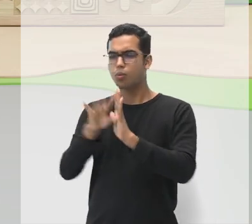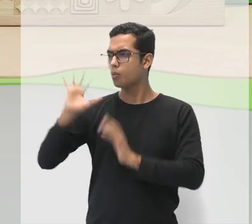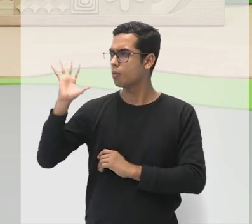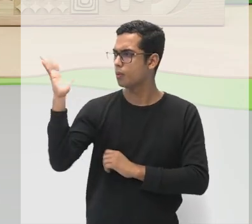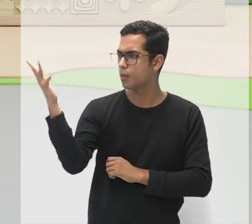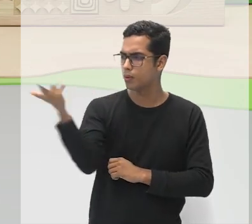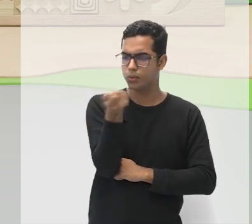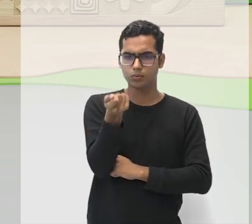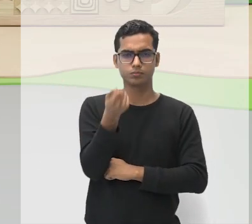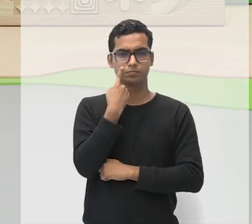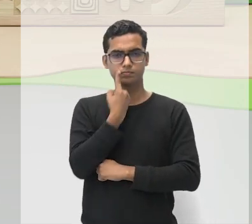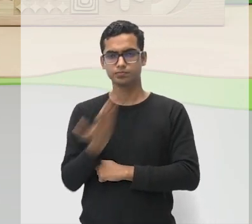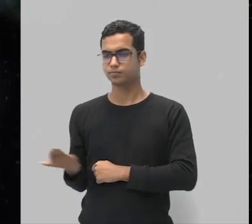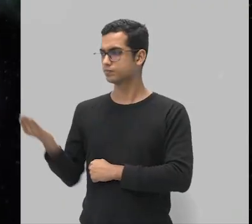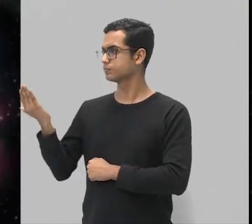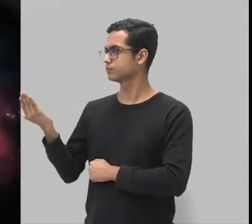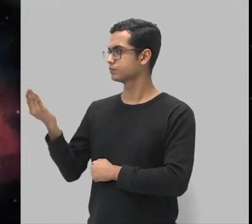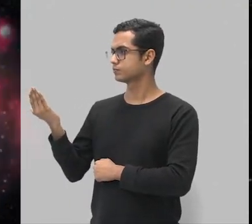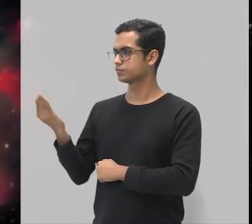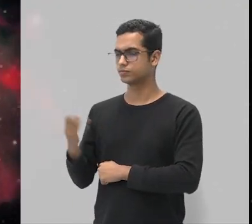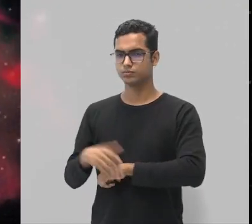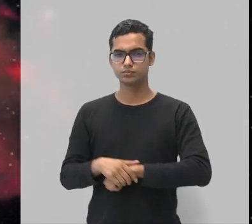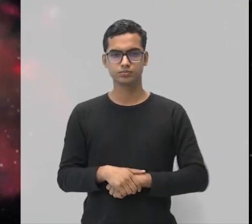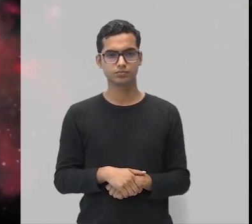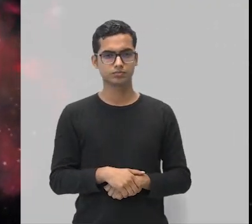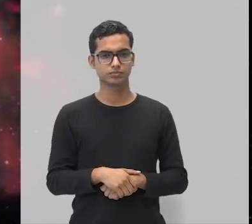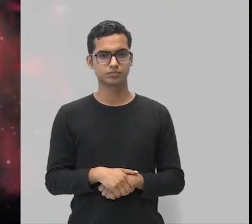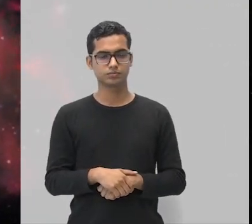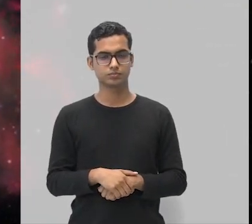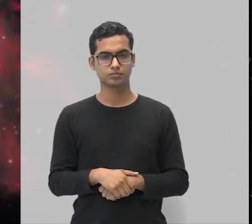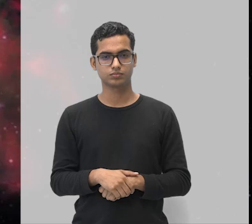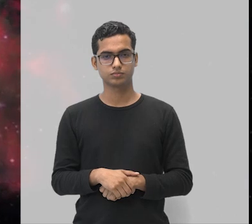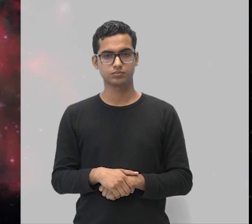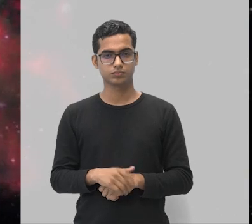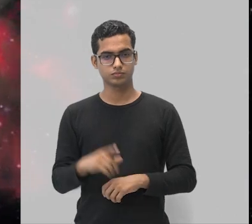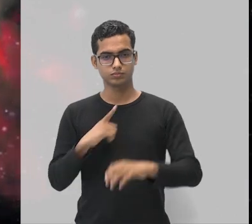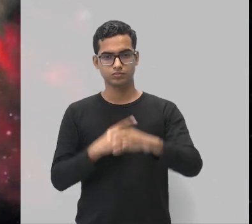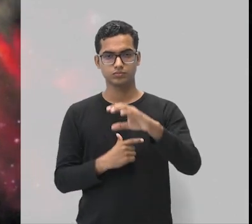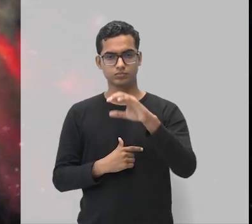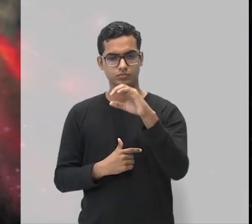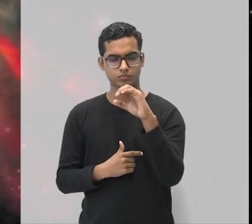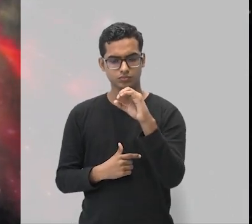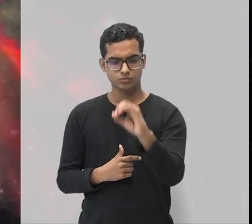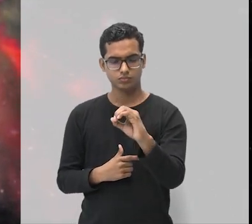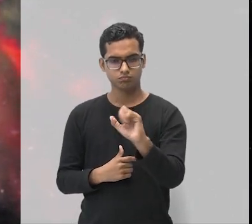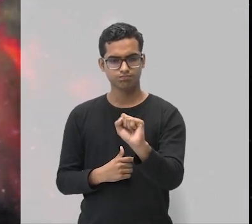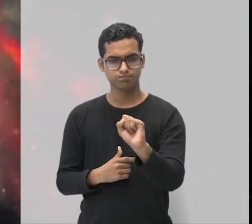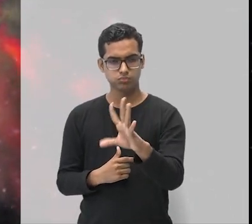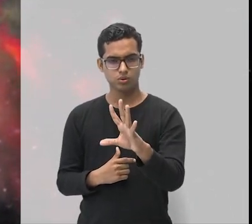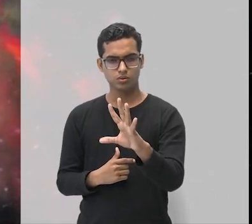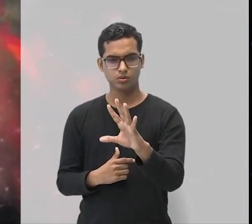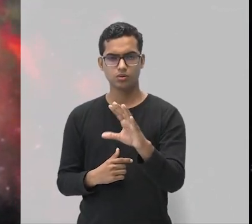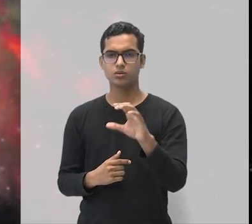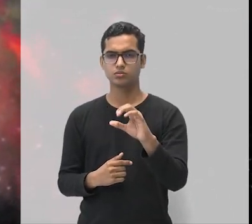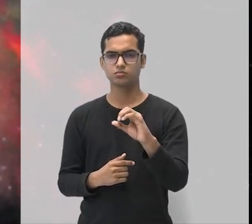certo? Veja que ao centro nós temos um corpo iluminado